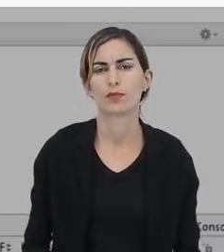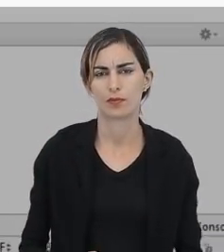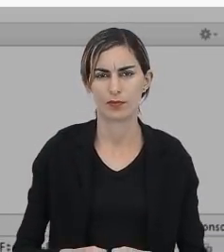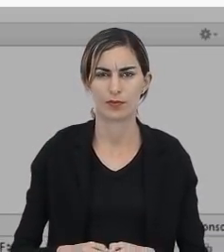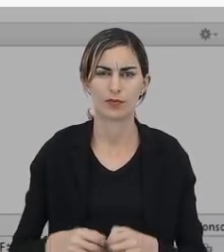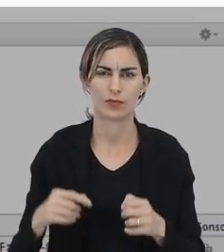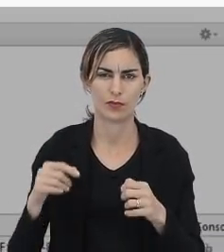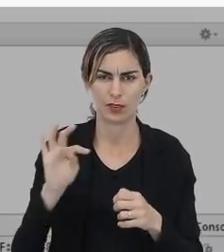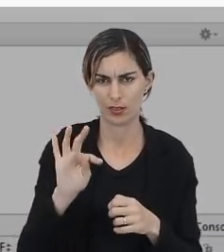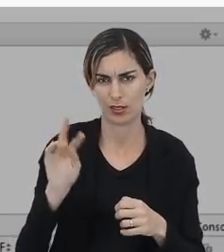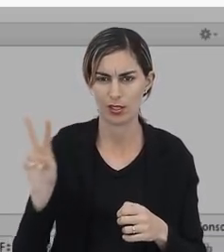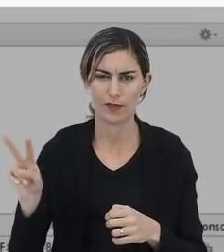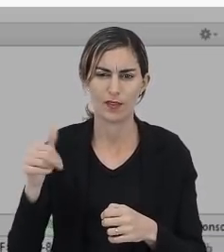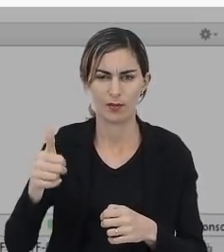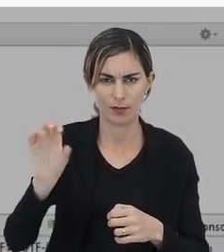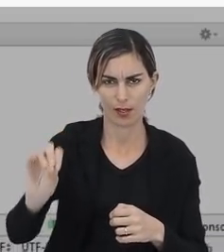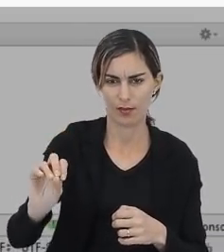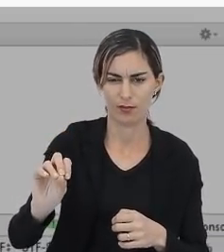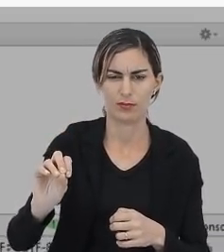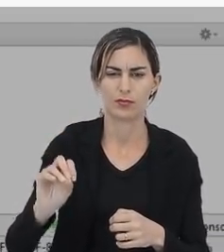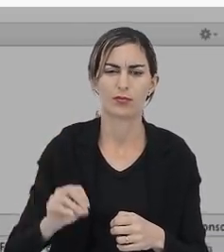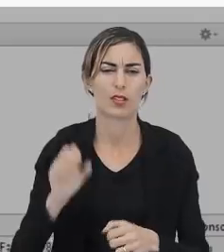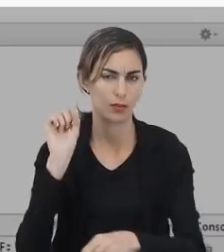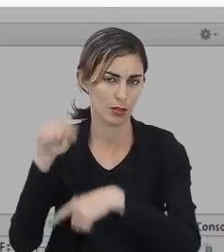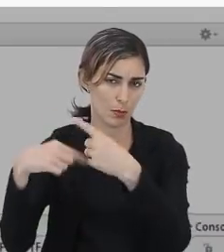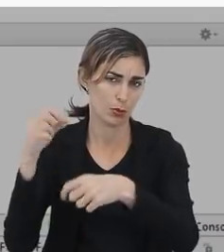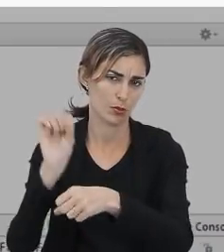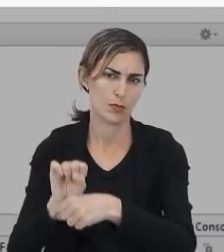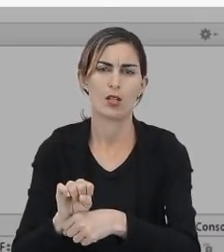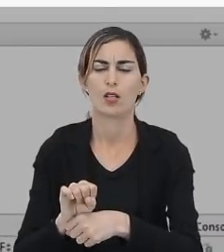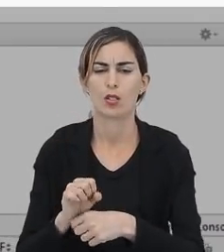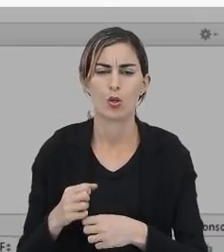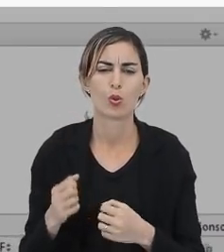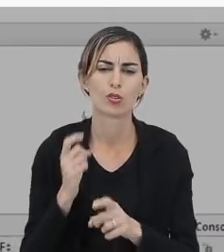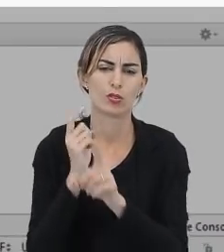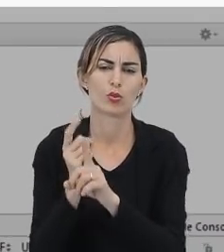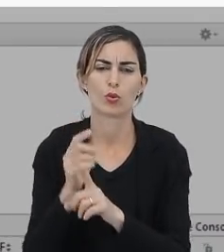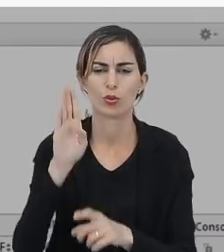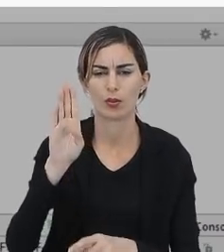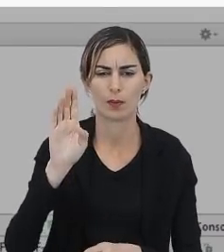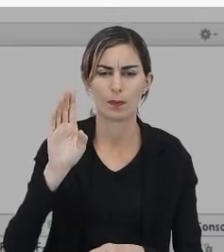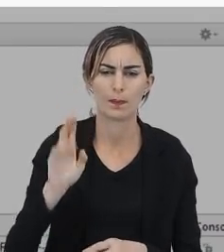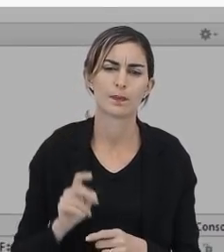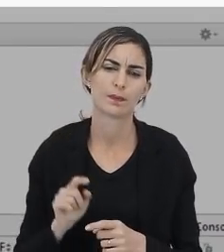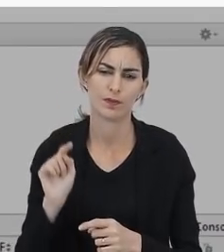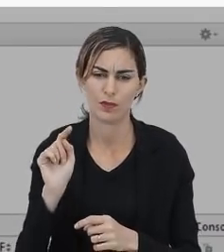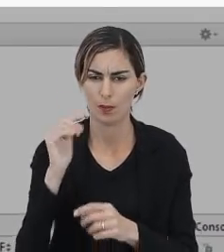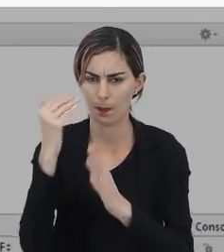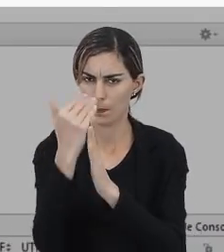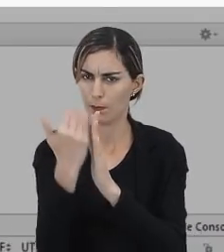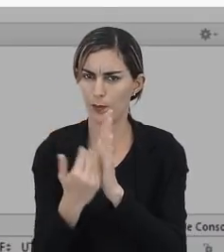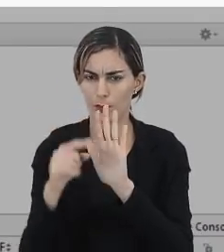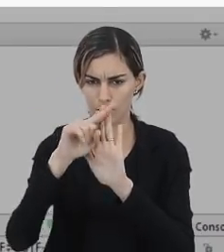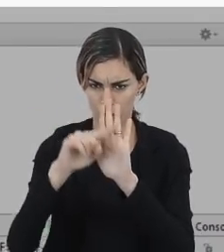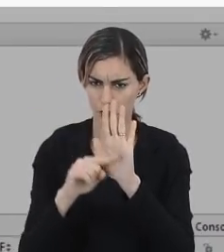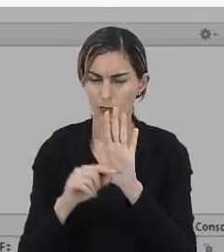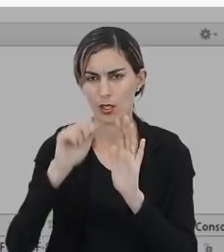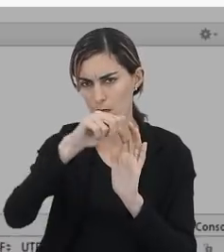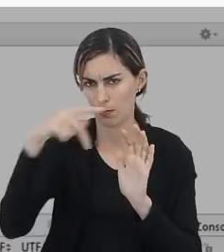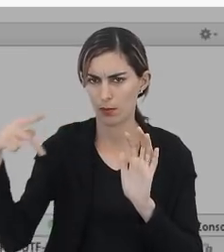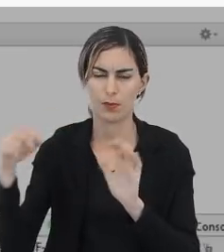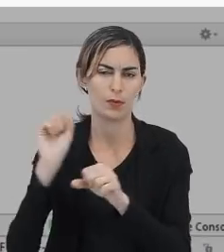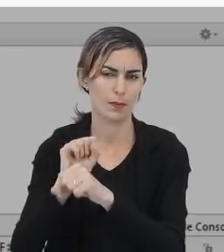executa essa TV7T10 e então para. Quando ele encontra o break, ele não para